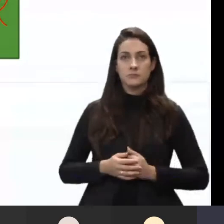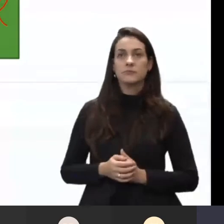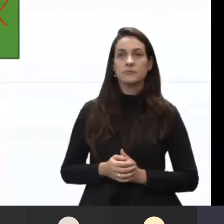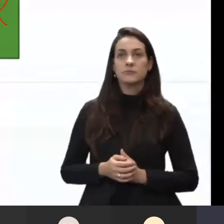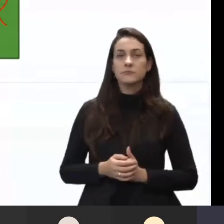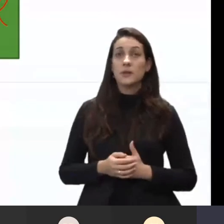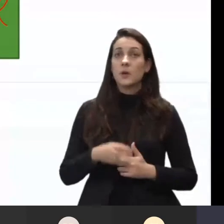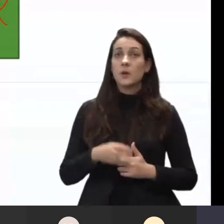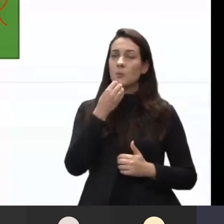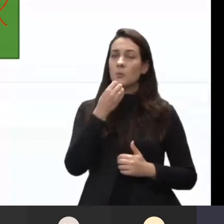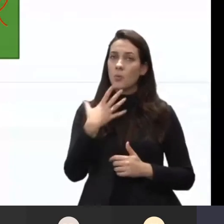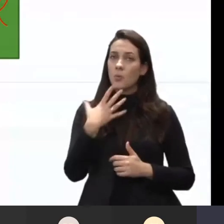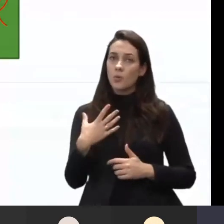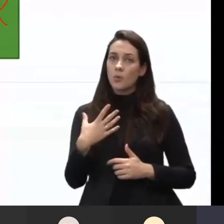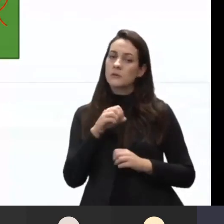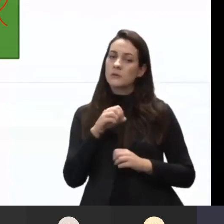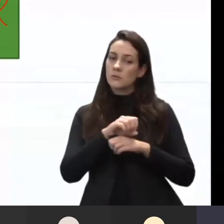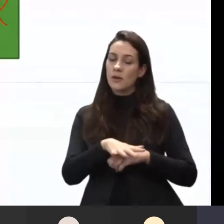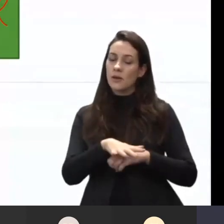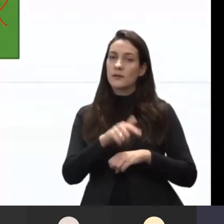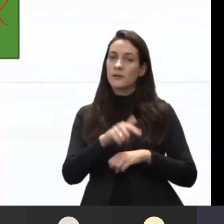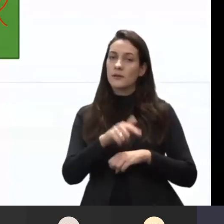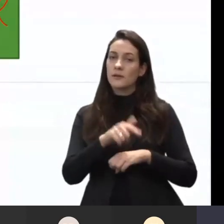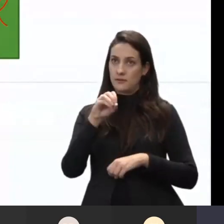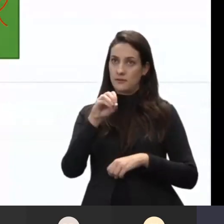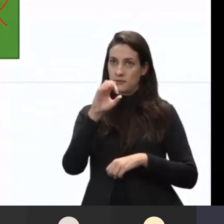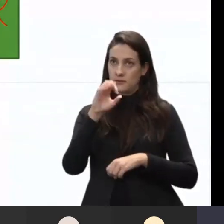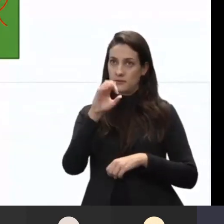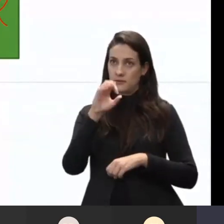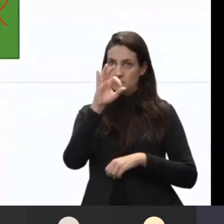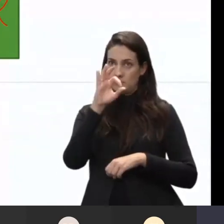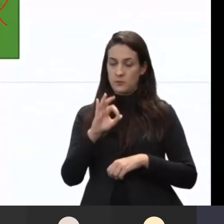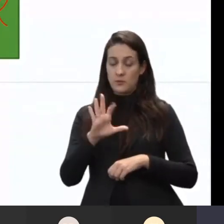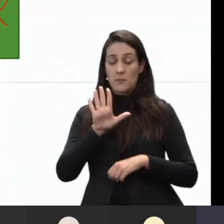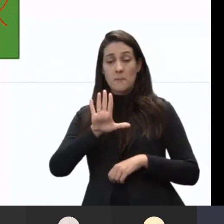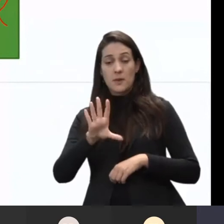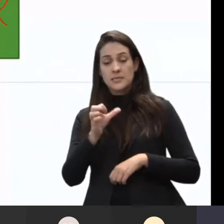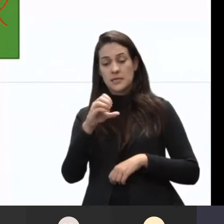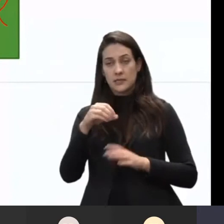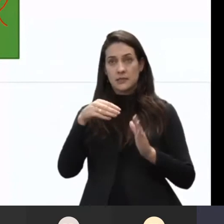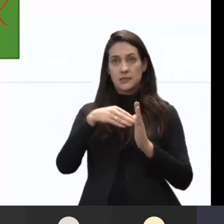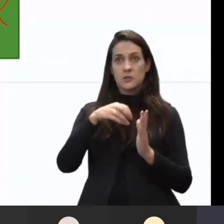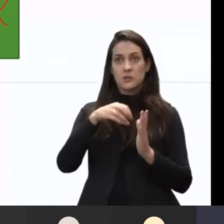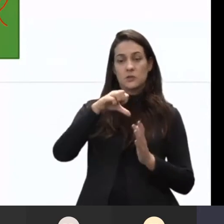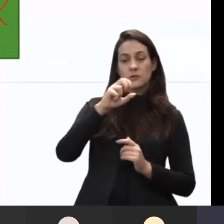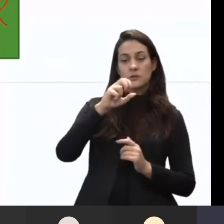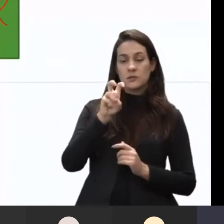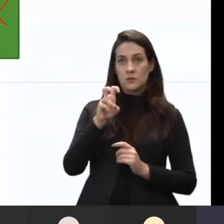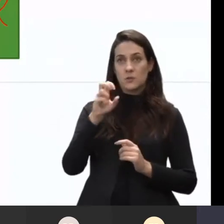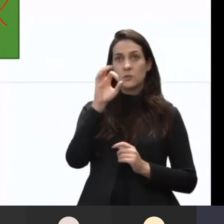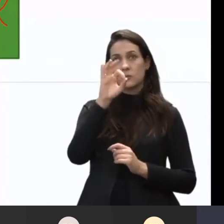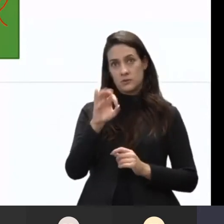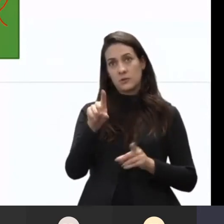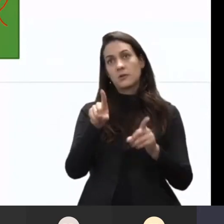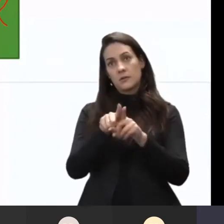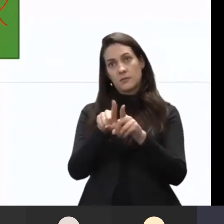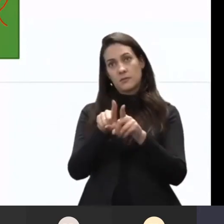recomendada é 70%. Porém, entre 60% e 95% também parece destruir